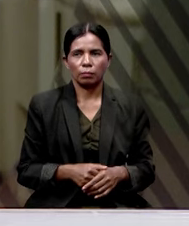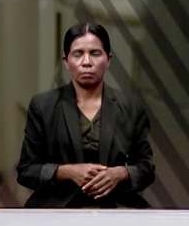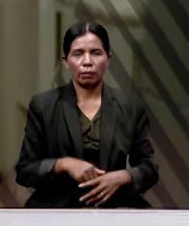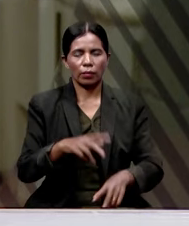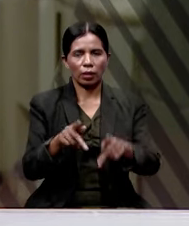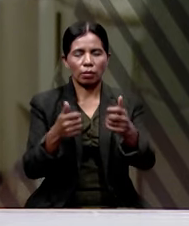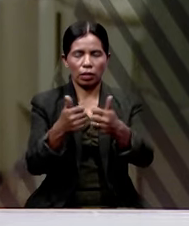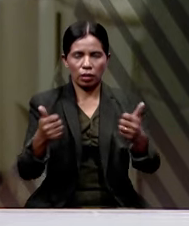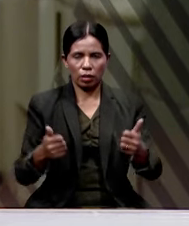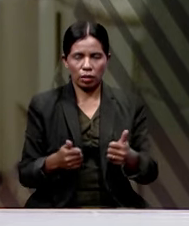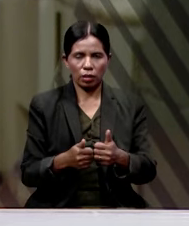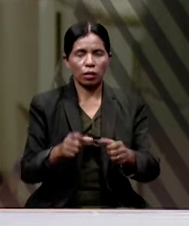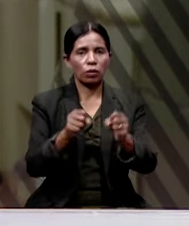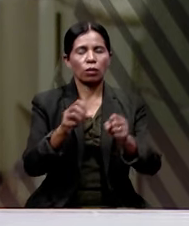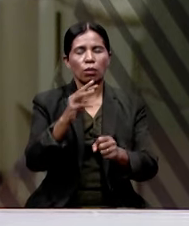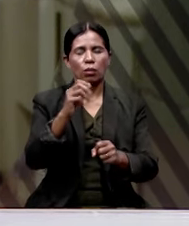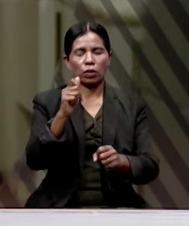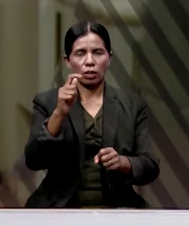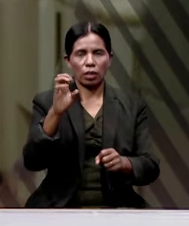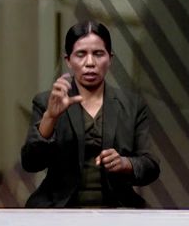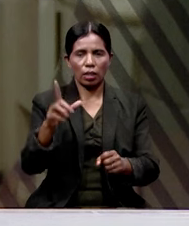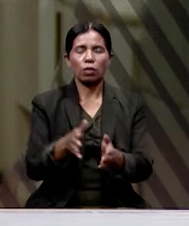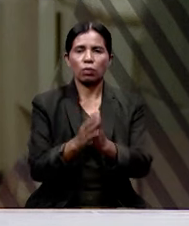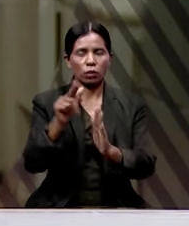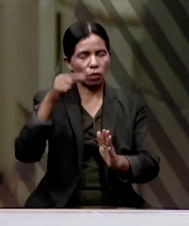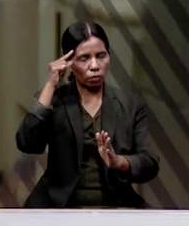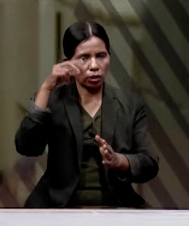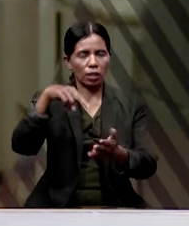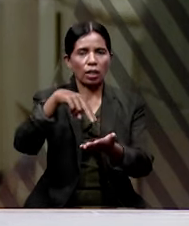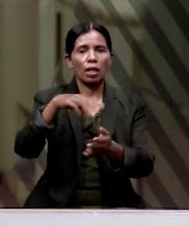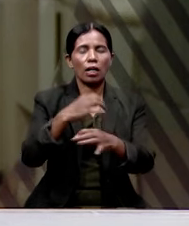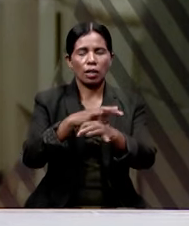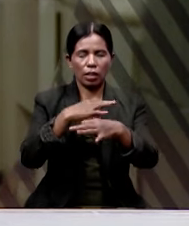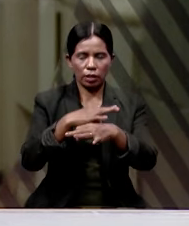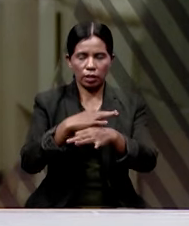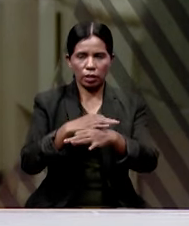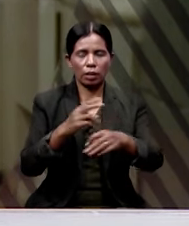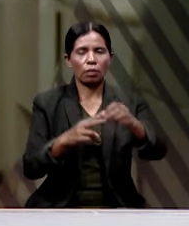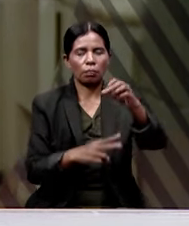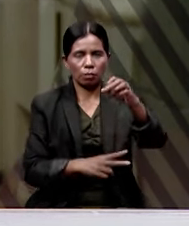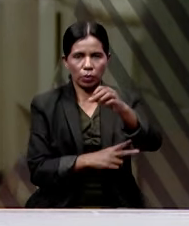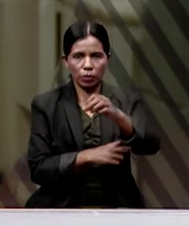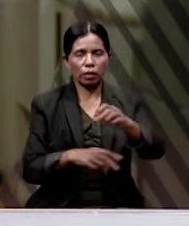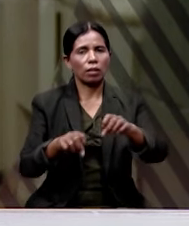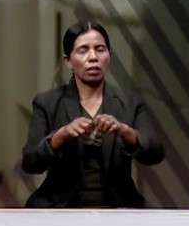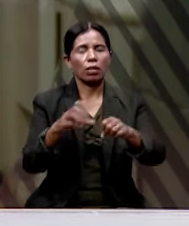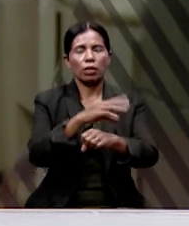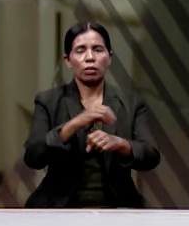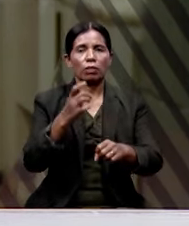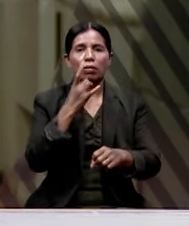Comunidade de Aldeia Rura Suco Motel, o seu governo adia ponte no Airim Eletricidade na Bebesic Monona.